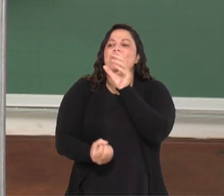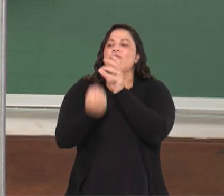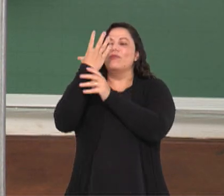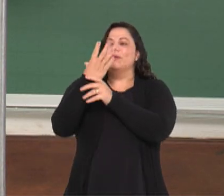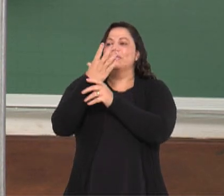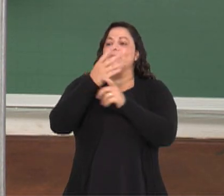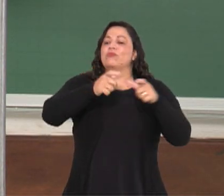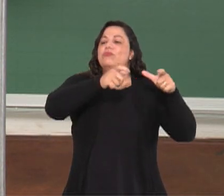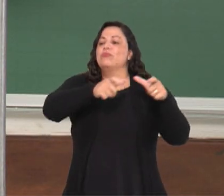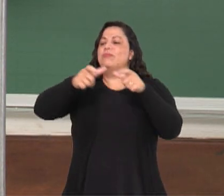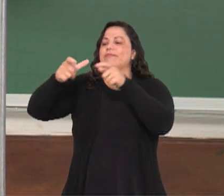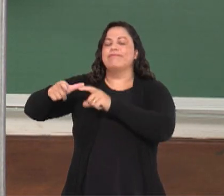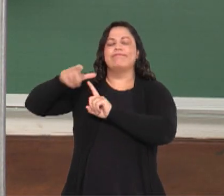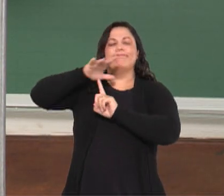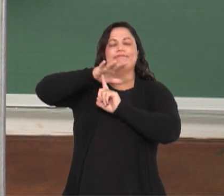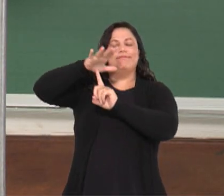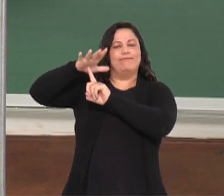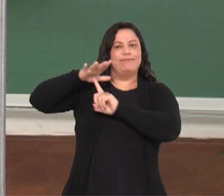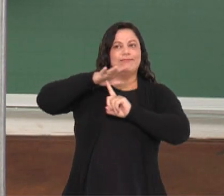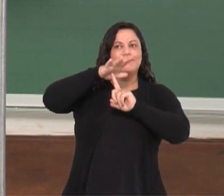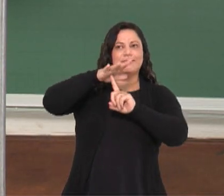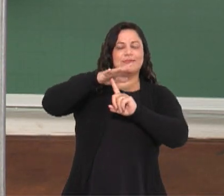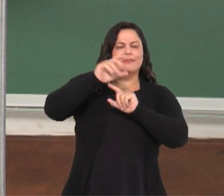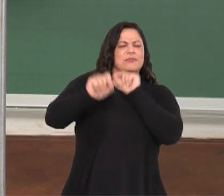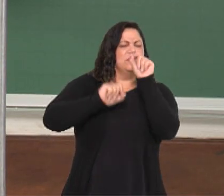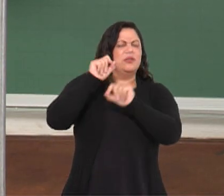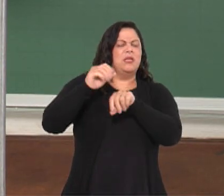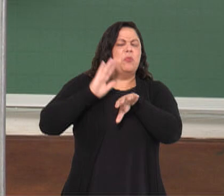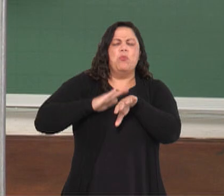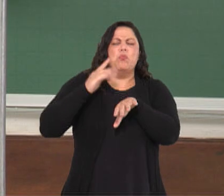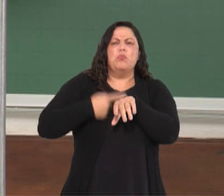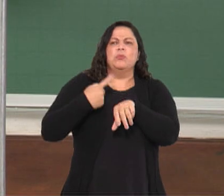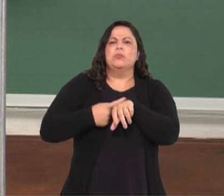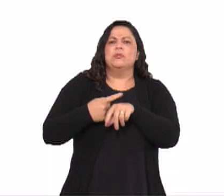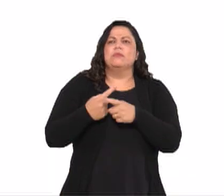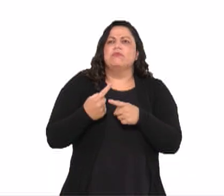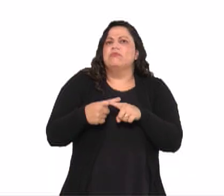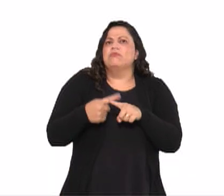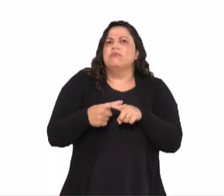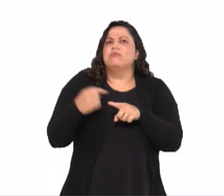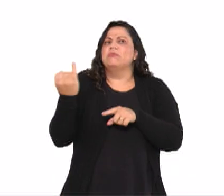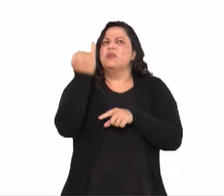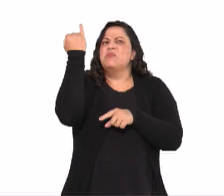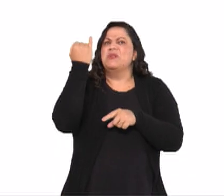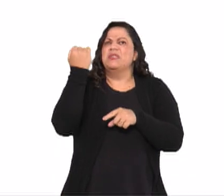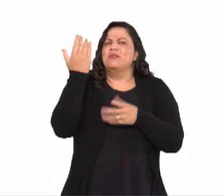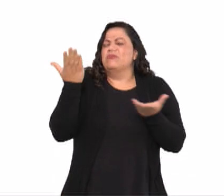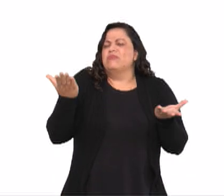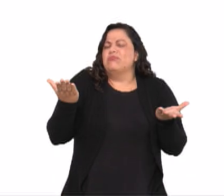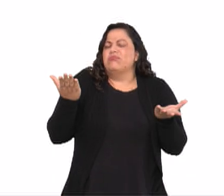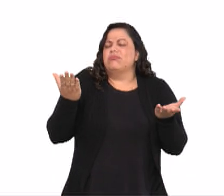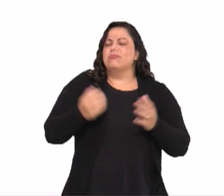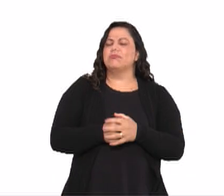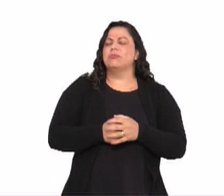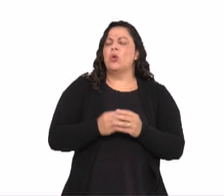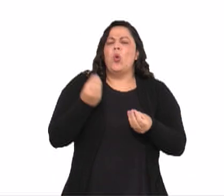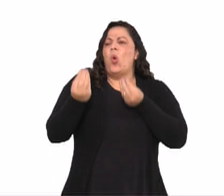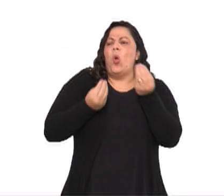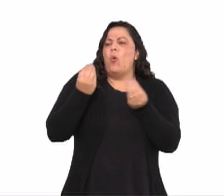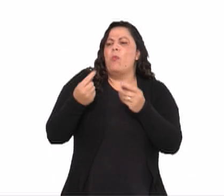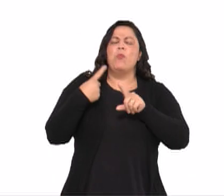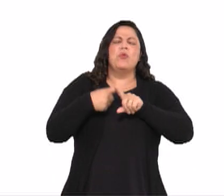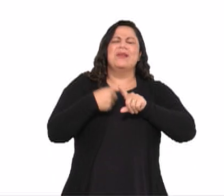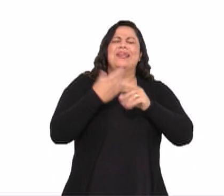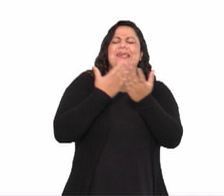Qual a importância de estudar a formação do território paranaense? Para que eu vou estudar isso? Para compreender o seu formato, a